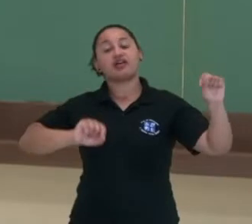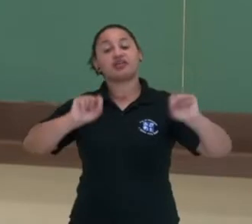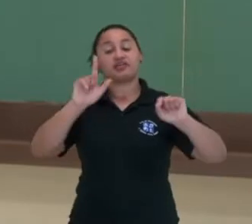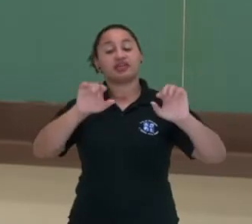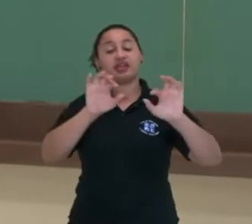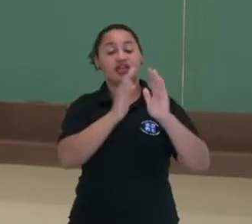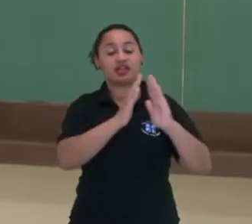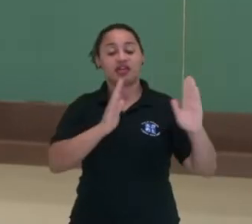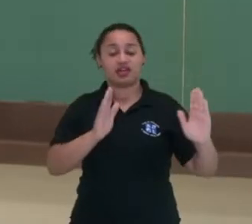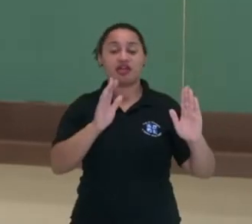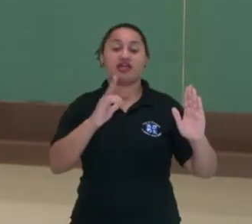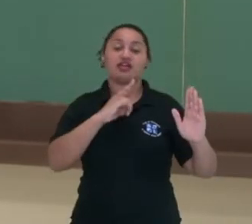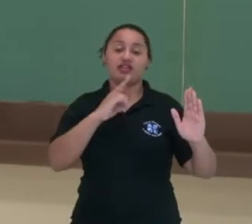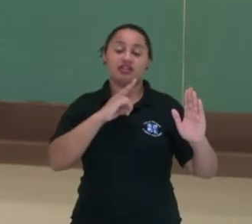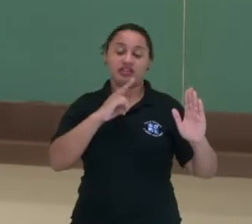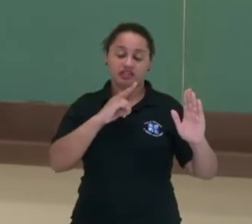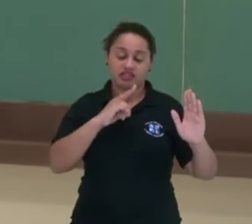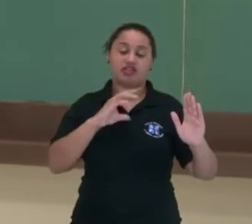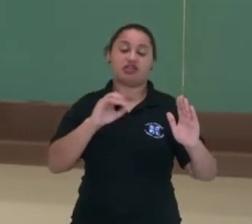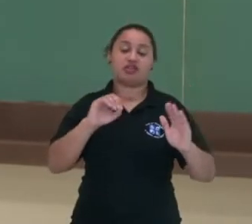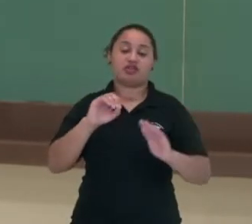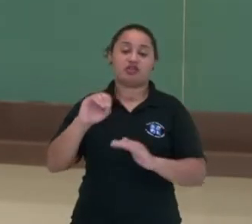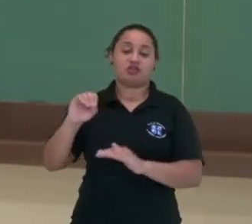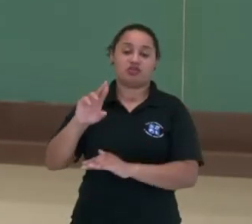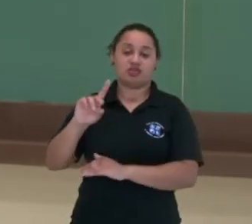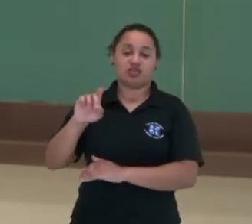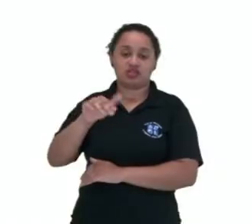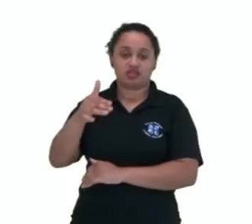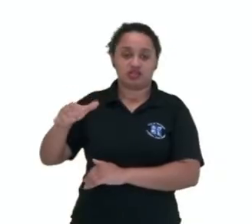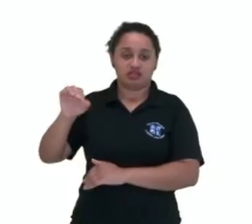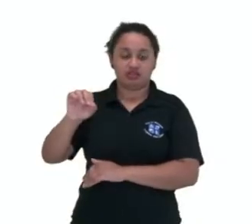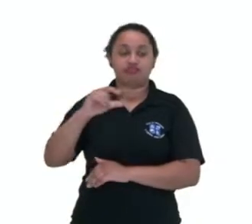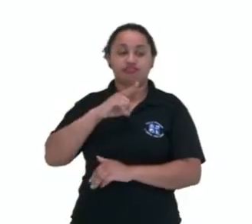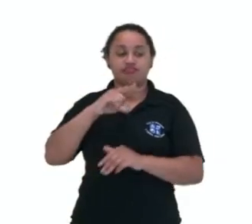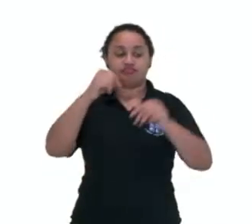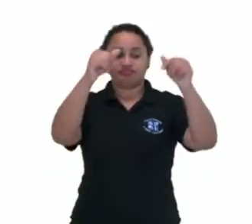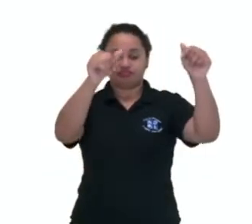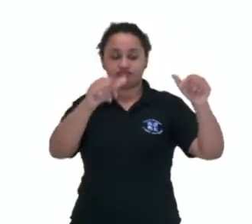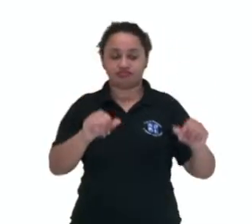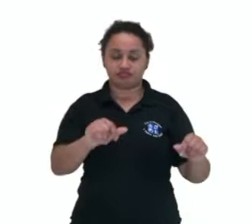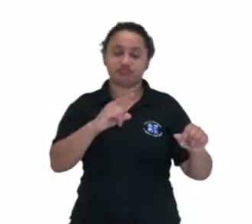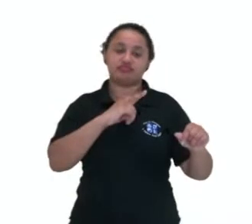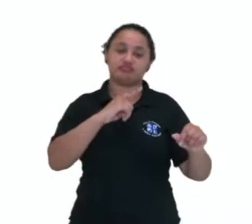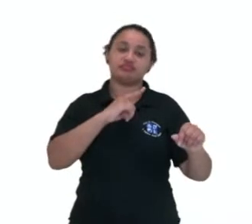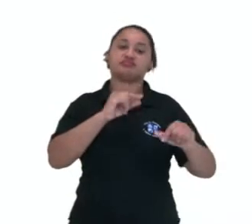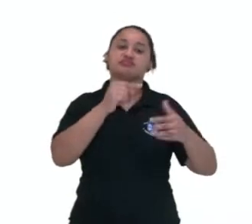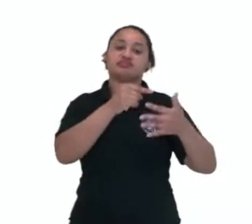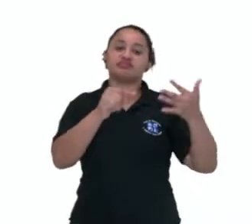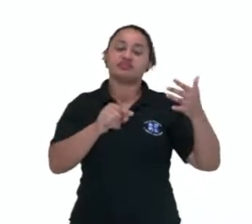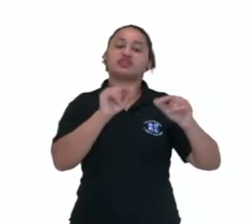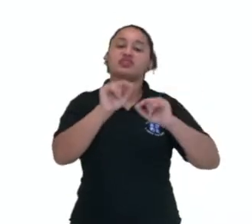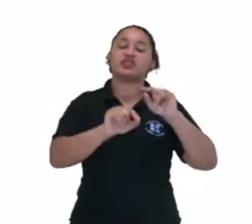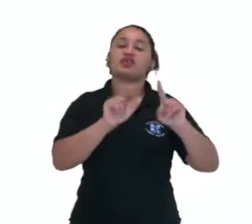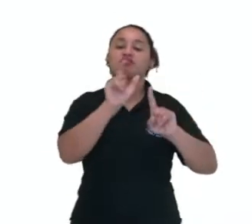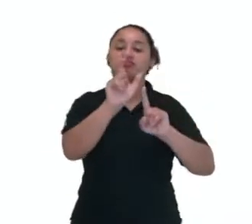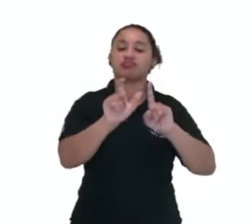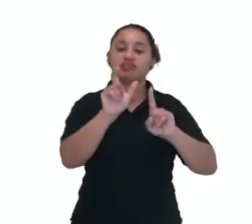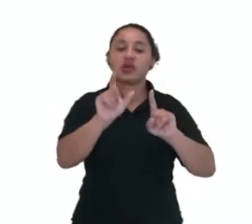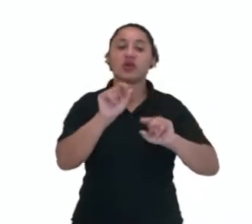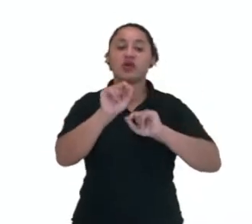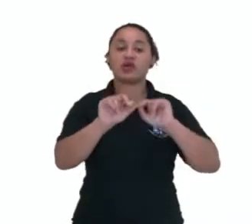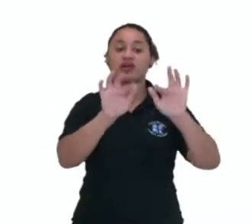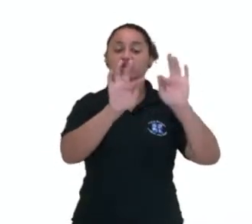período composto por coordenação. Então, nós trouxemos aqui um cartaz que tem como elementos da linguagem verbal as seguintes